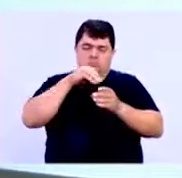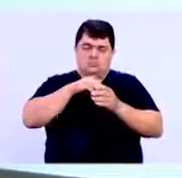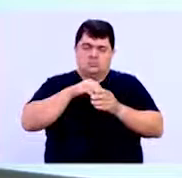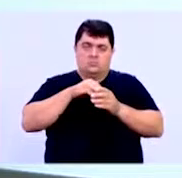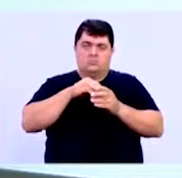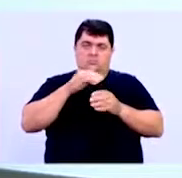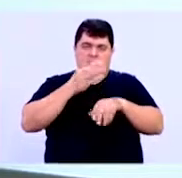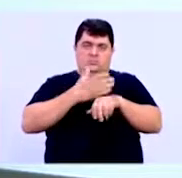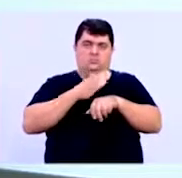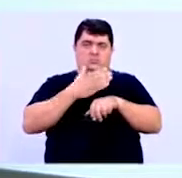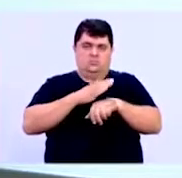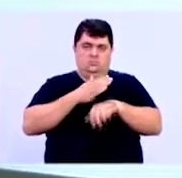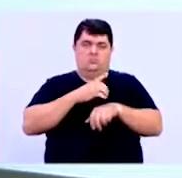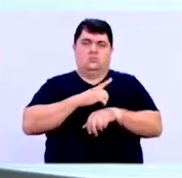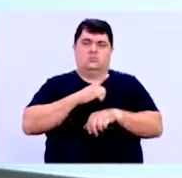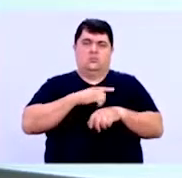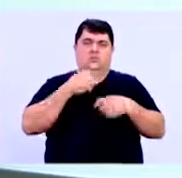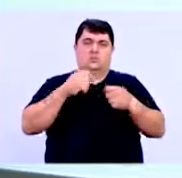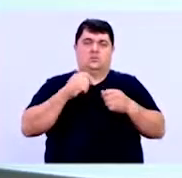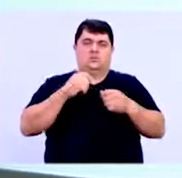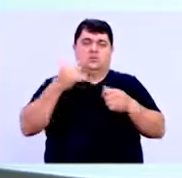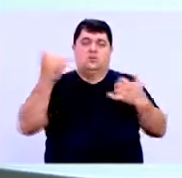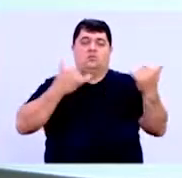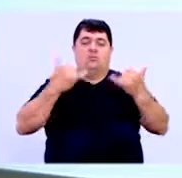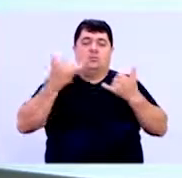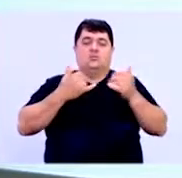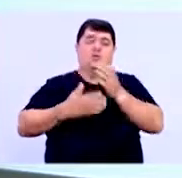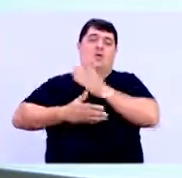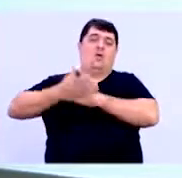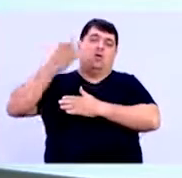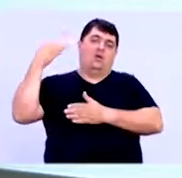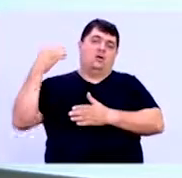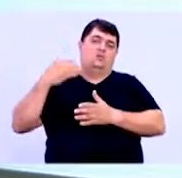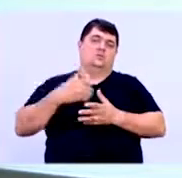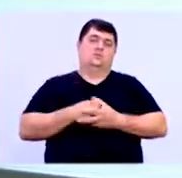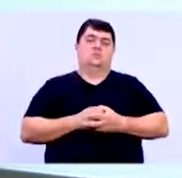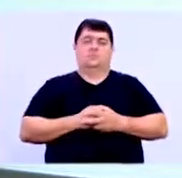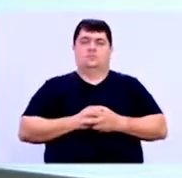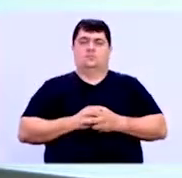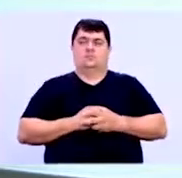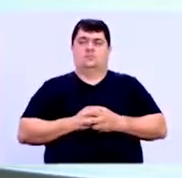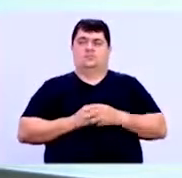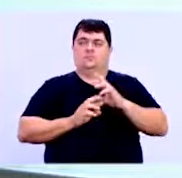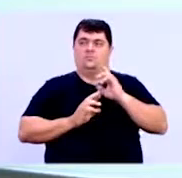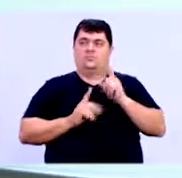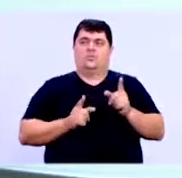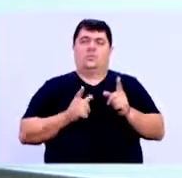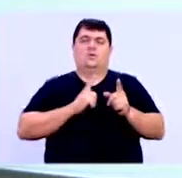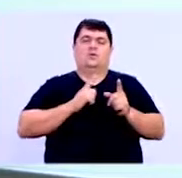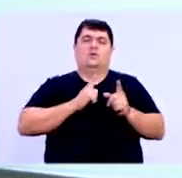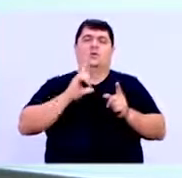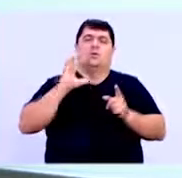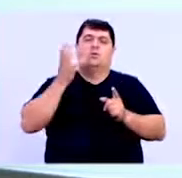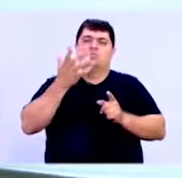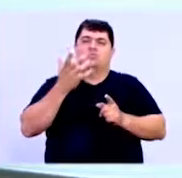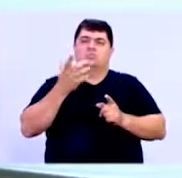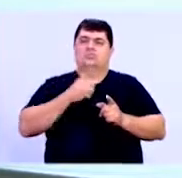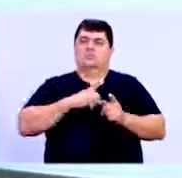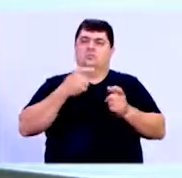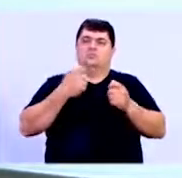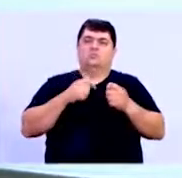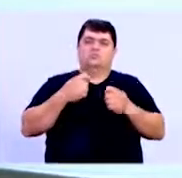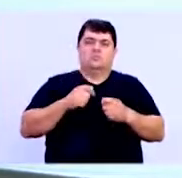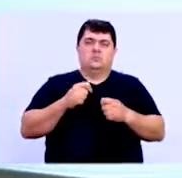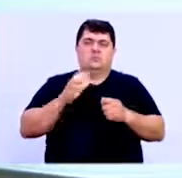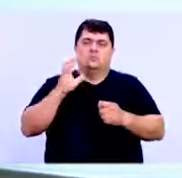da atividade, ela depende de informações passadas. Diferentemente do que aconteceu na atividade, que ela precisa ocorrer